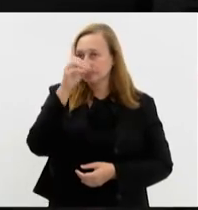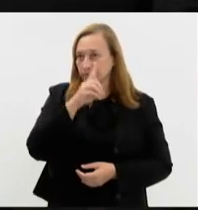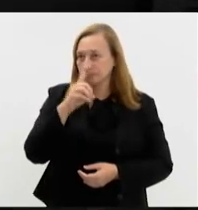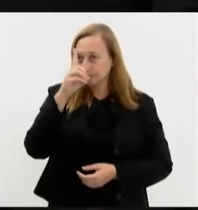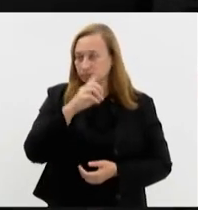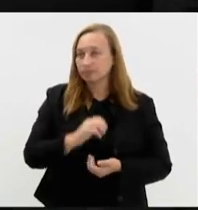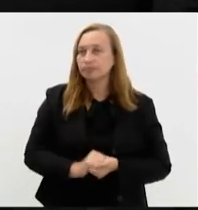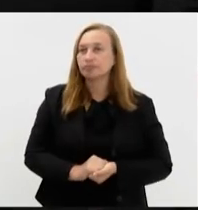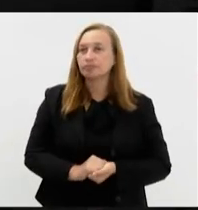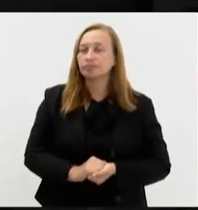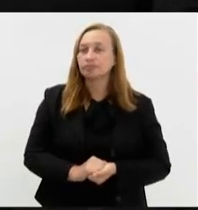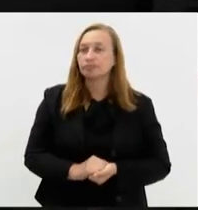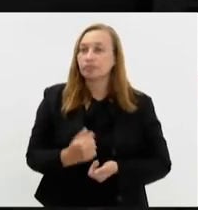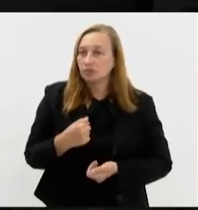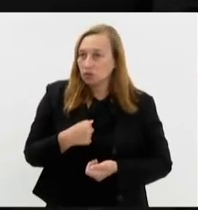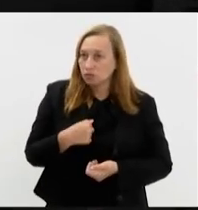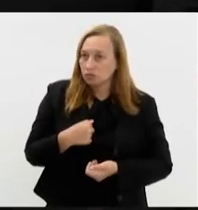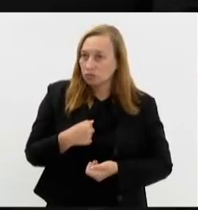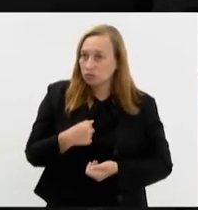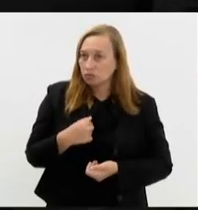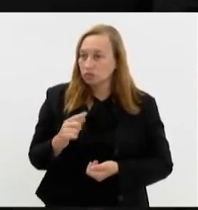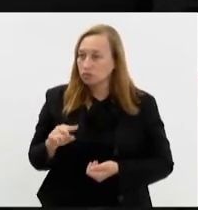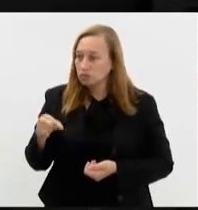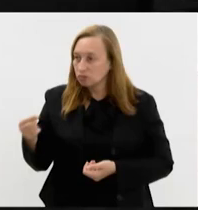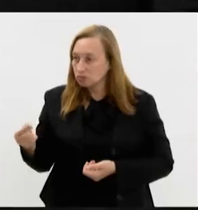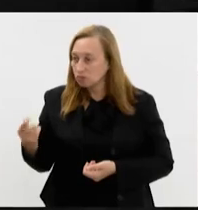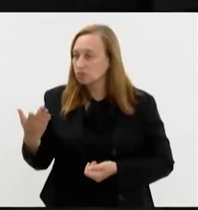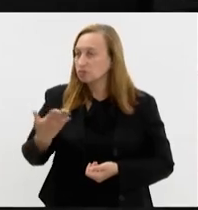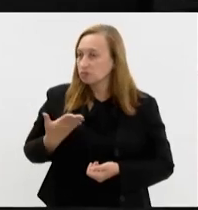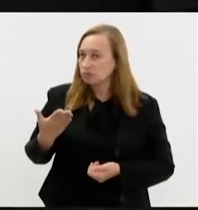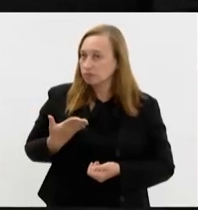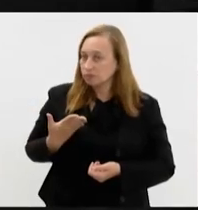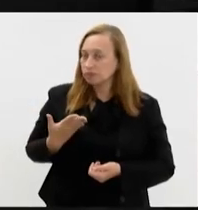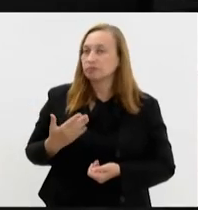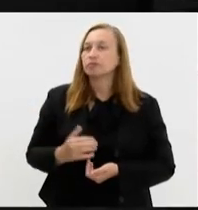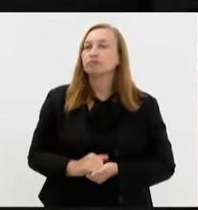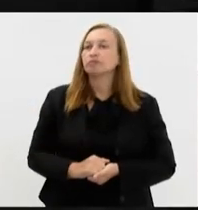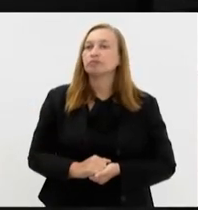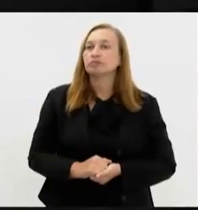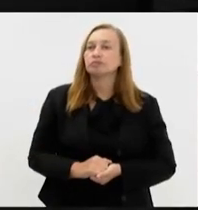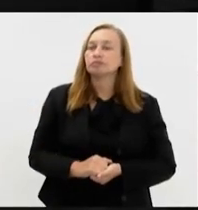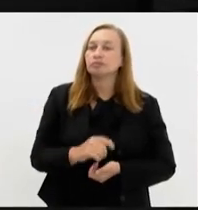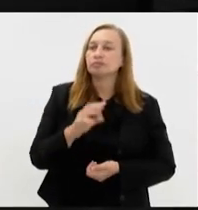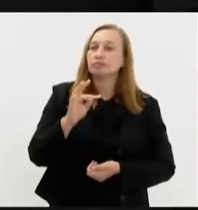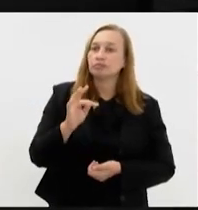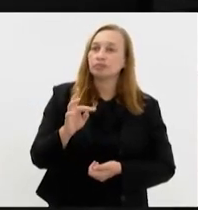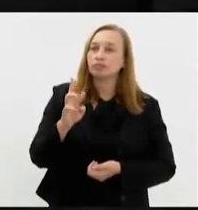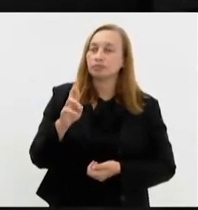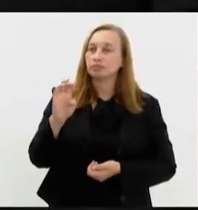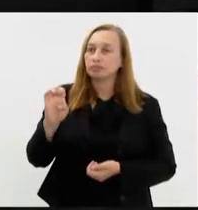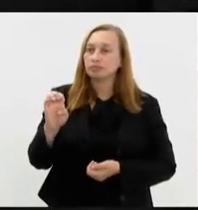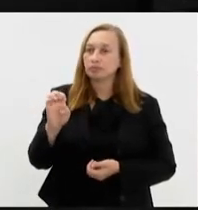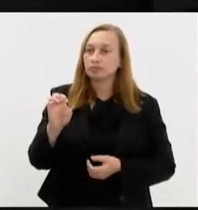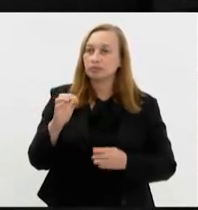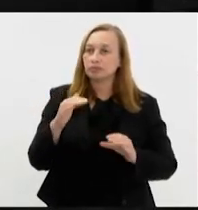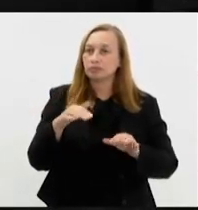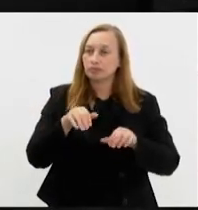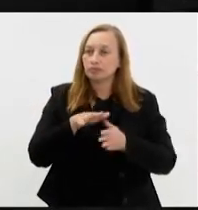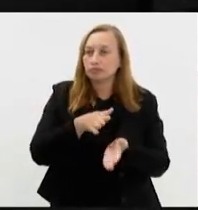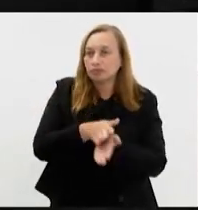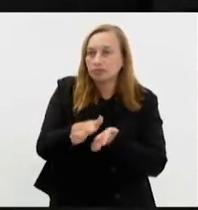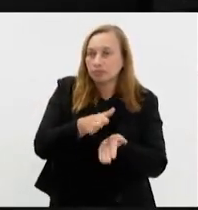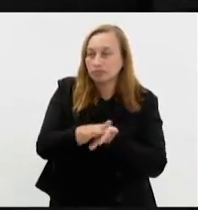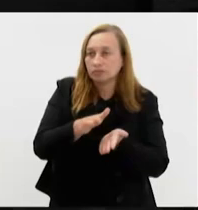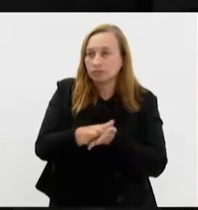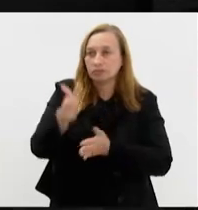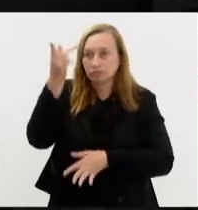Lene ficamos eu ele meu caro amigo aiu né no TRE passando fax para São Paulo